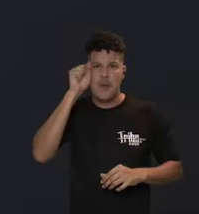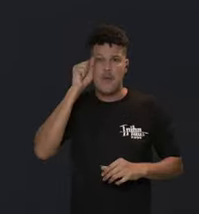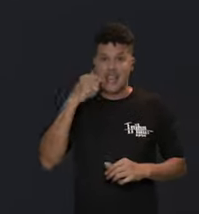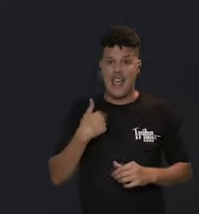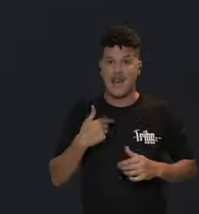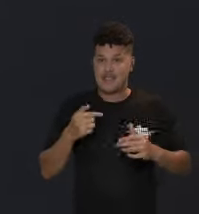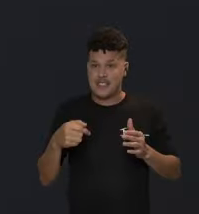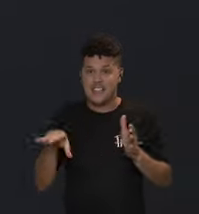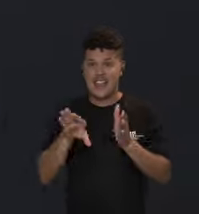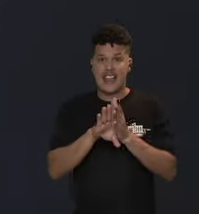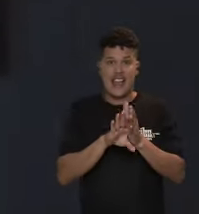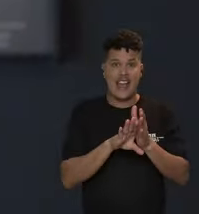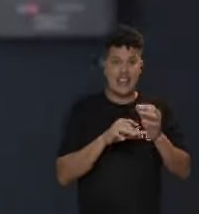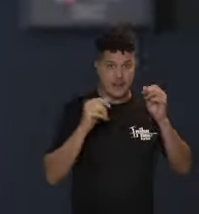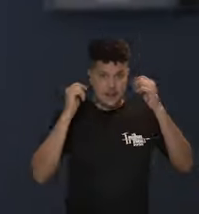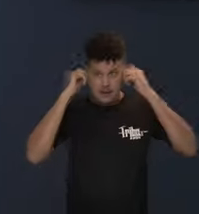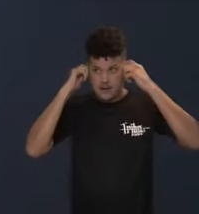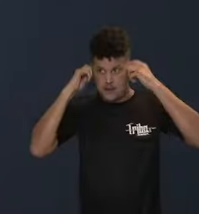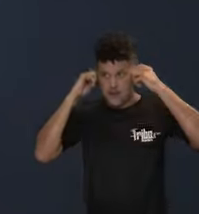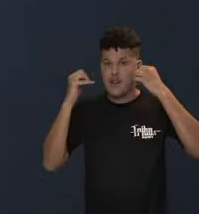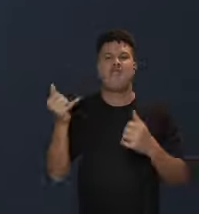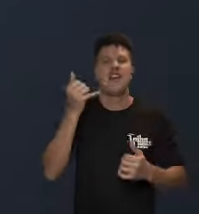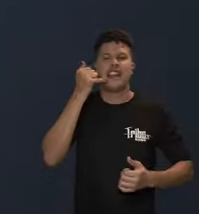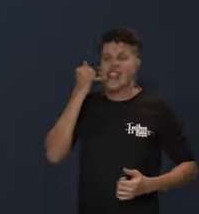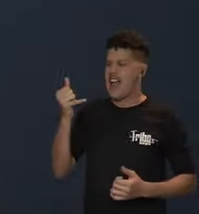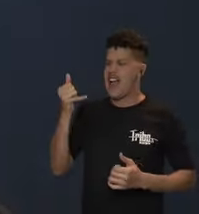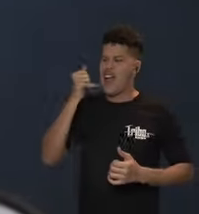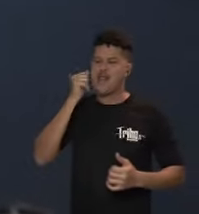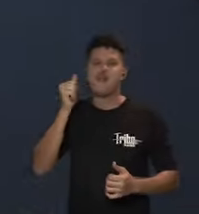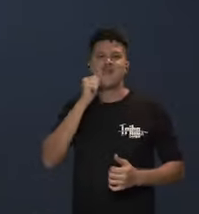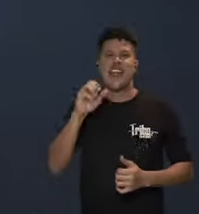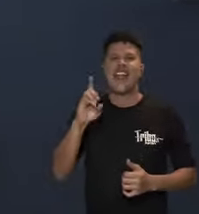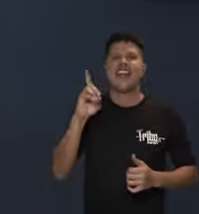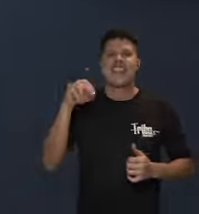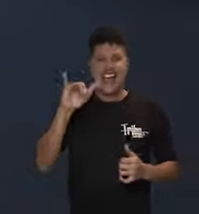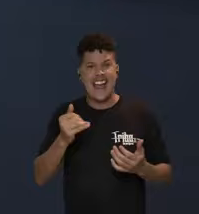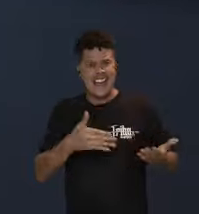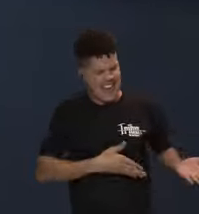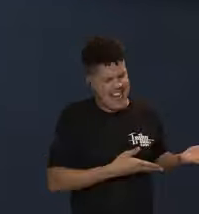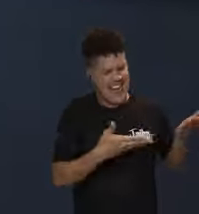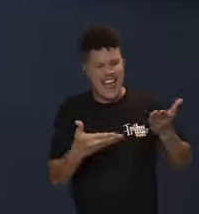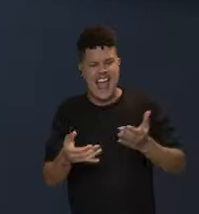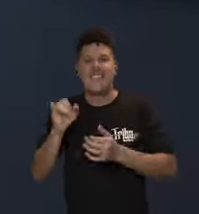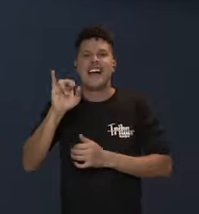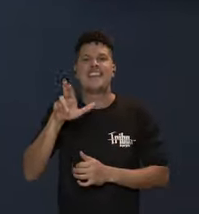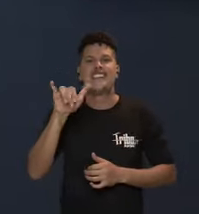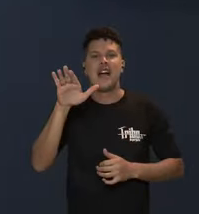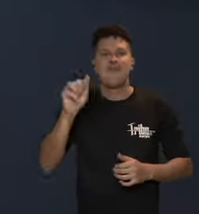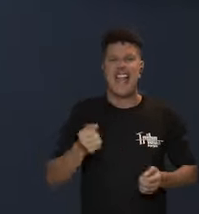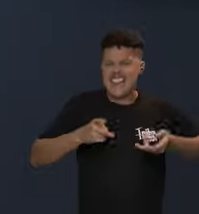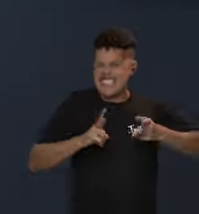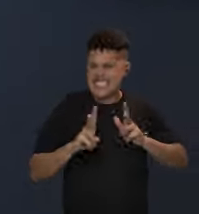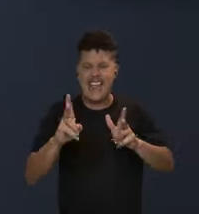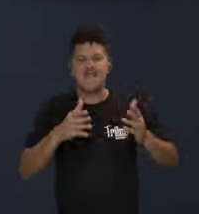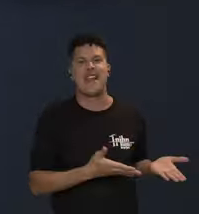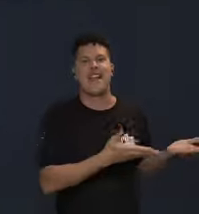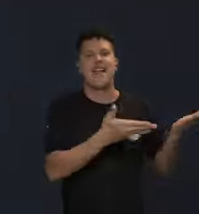chegando aí. Vou ligar pra Dani, ou leva a Isabela, amor. Sempre é convidada, porra.